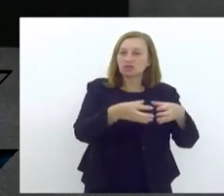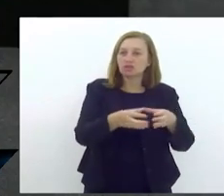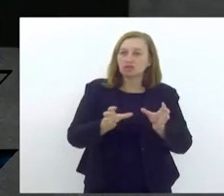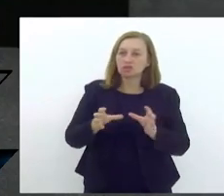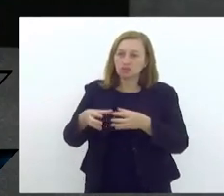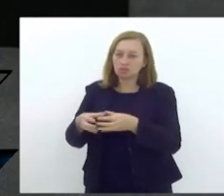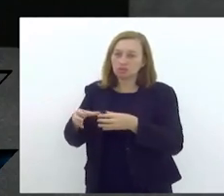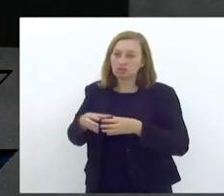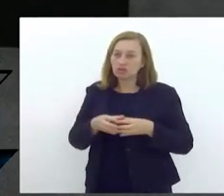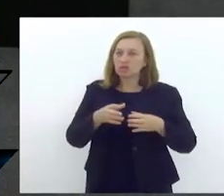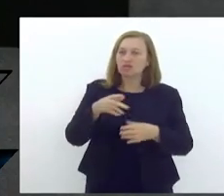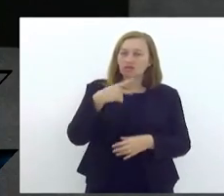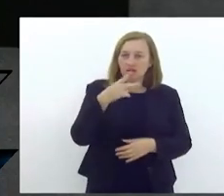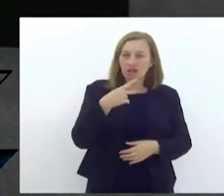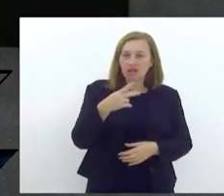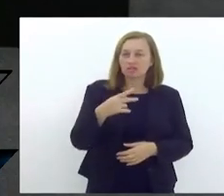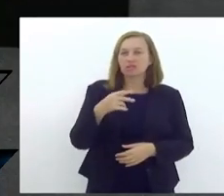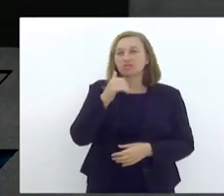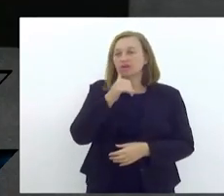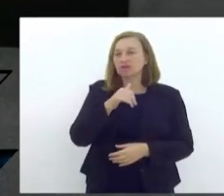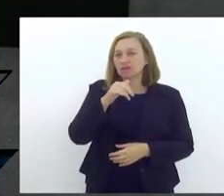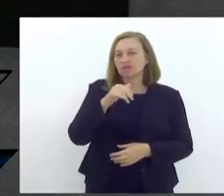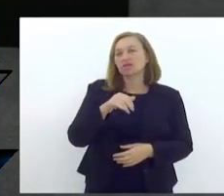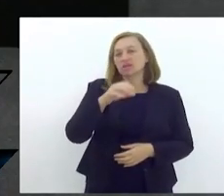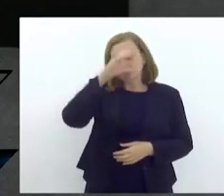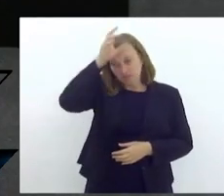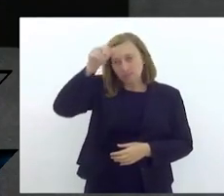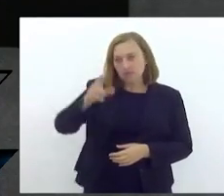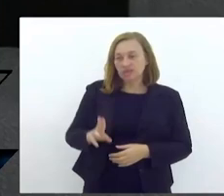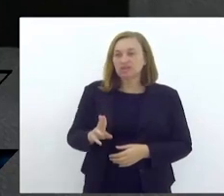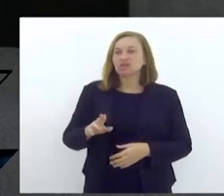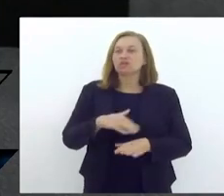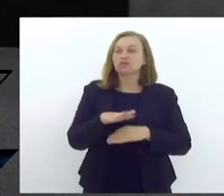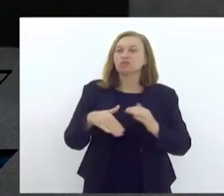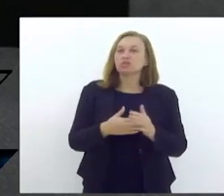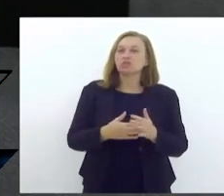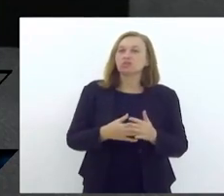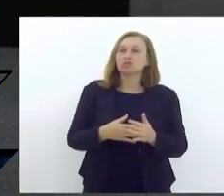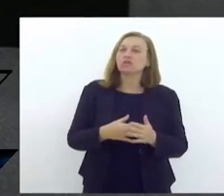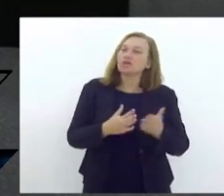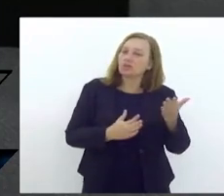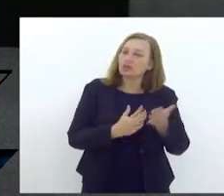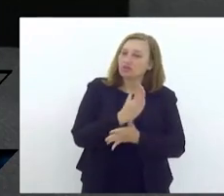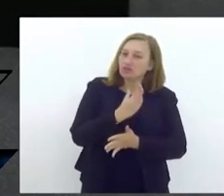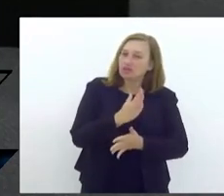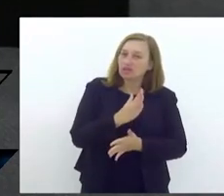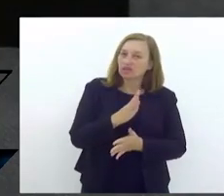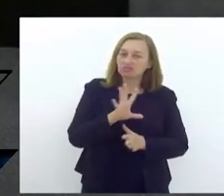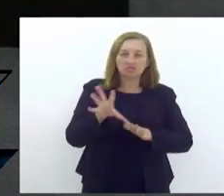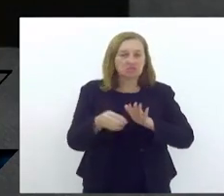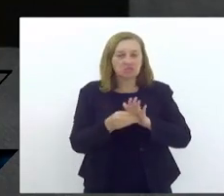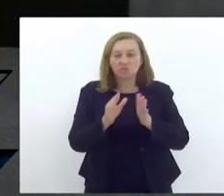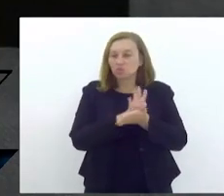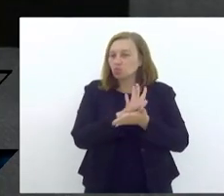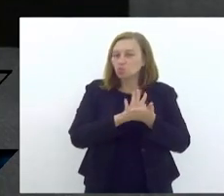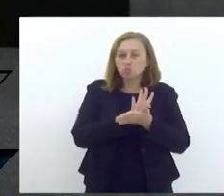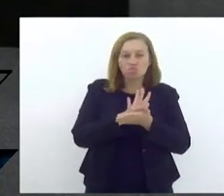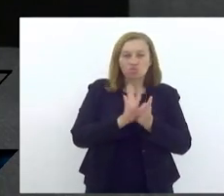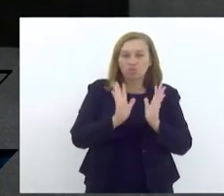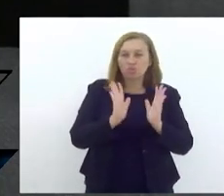mencionados por vosso excelência todos deram pareceres favoráveis sem emenda